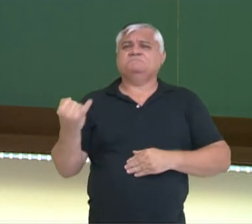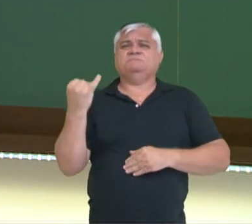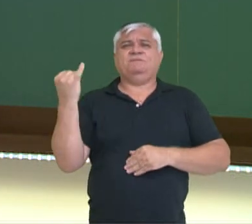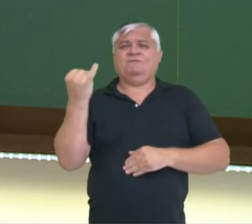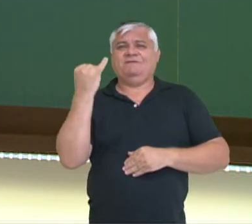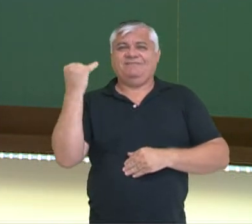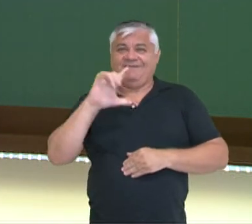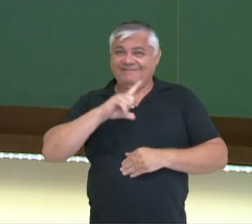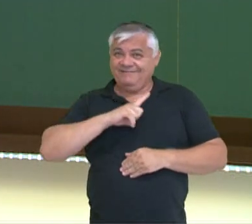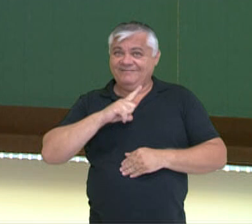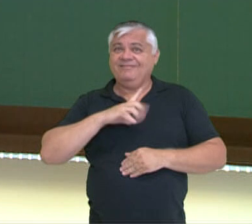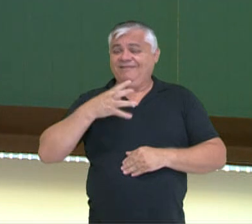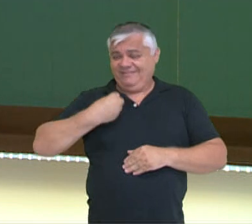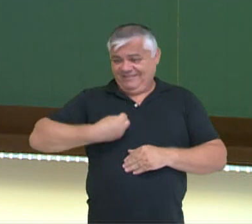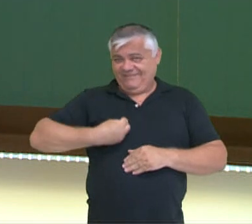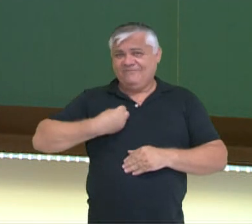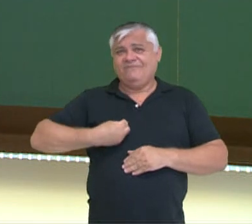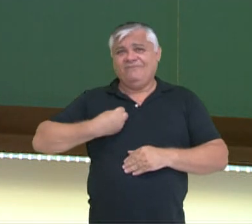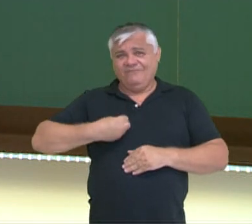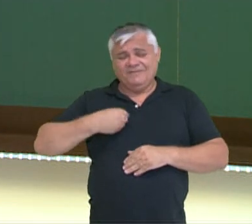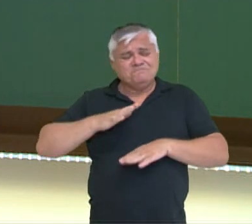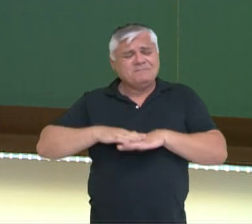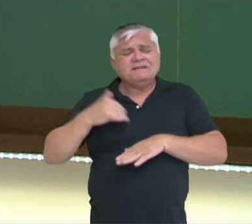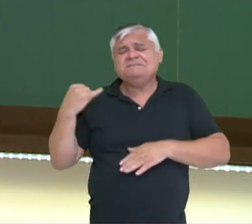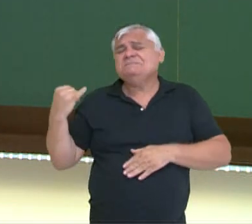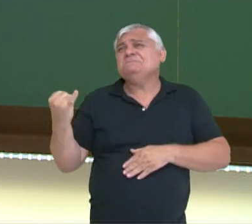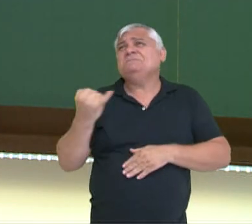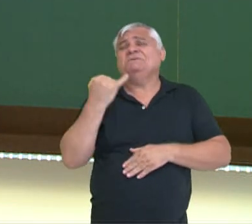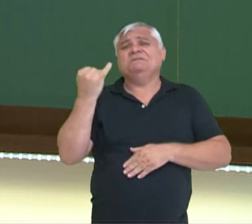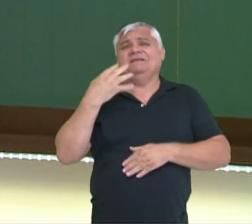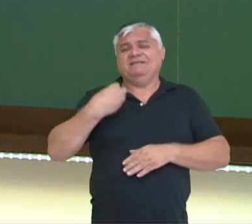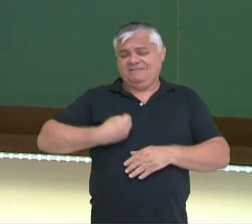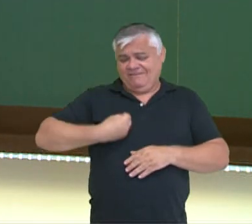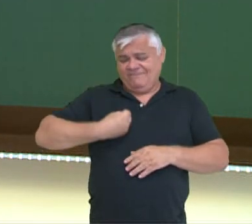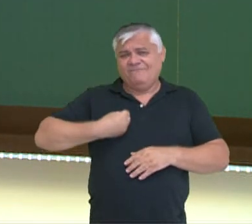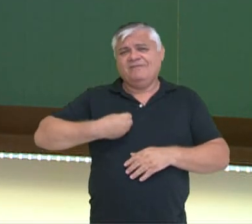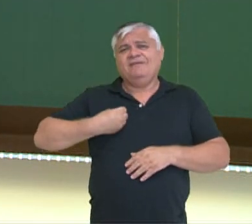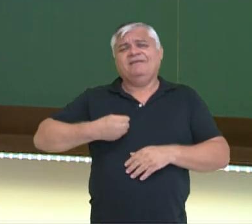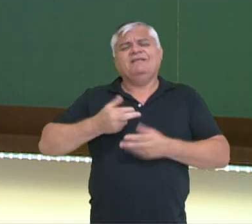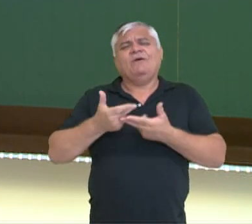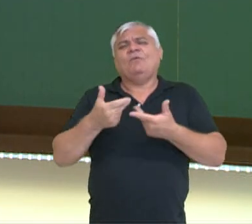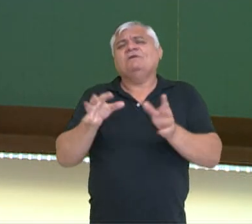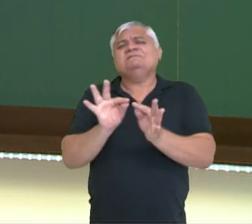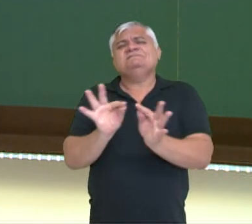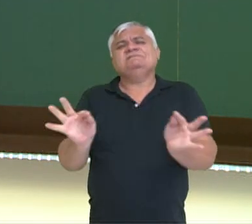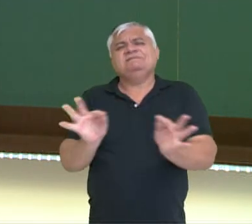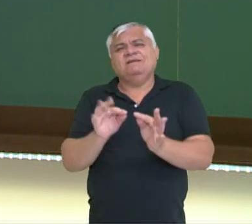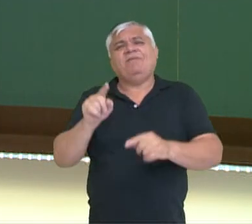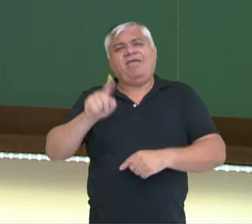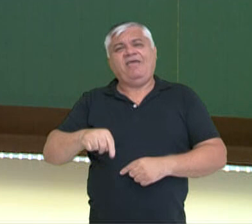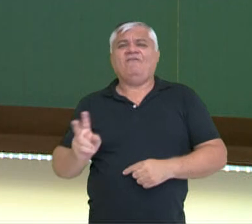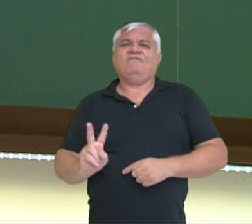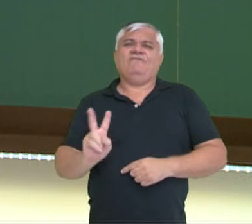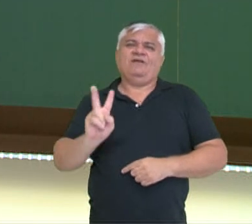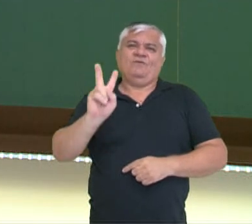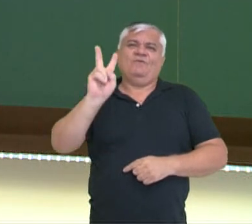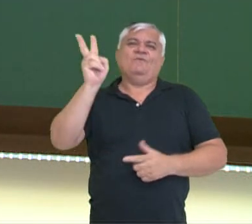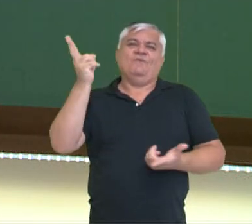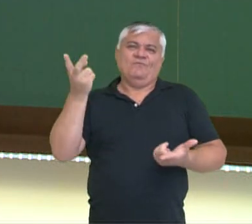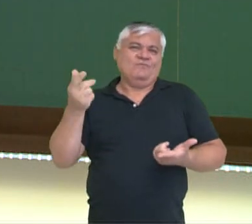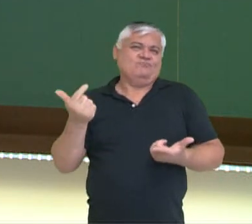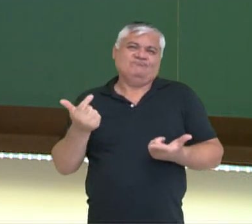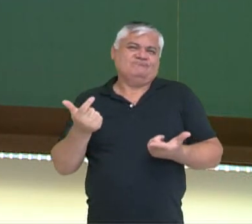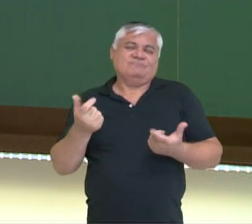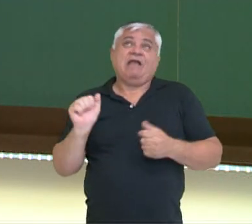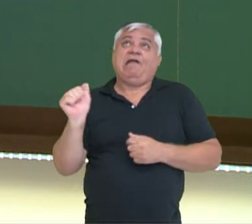en nuestras vidas. As coisas mais importantes, na maioria das vezes, são as coisas mais simples e que não custam caro,